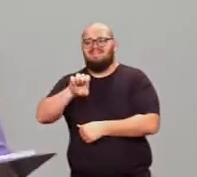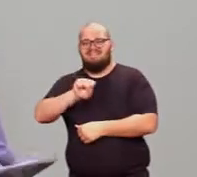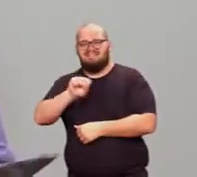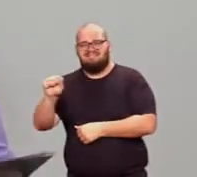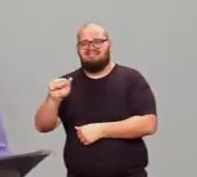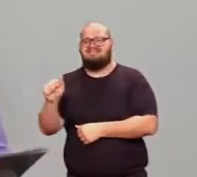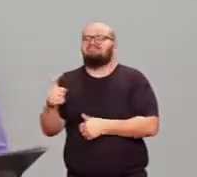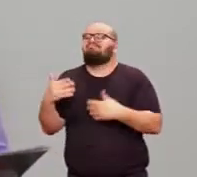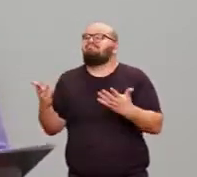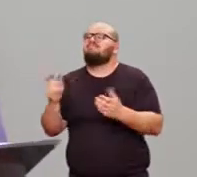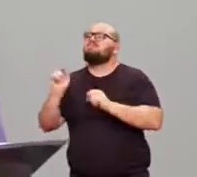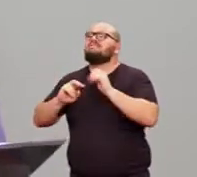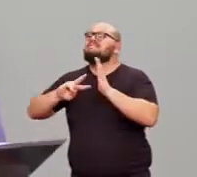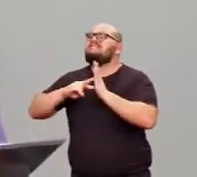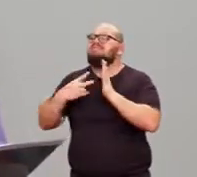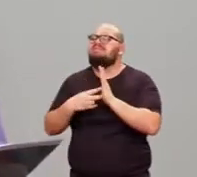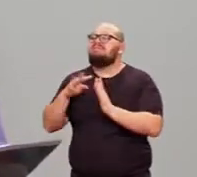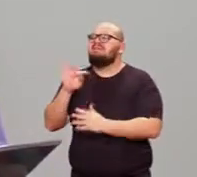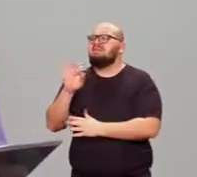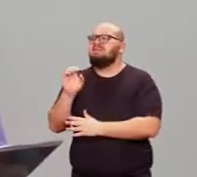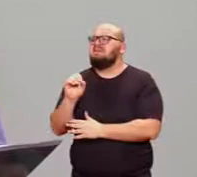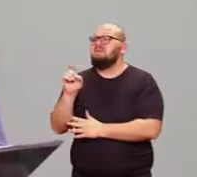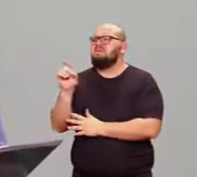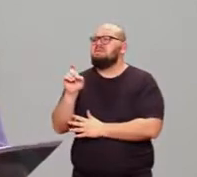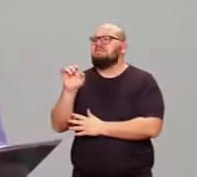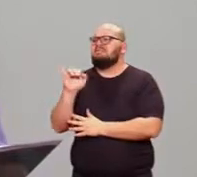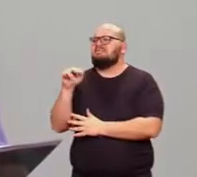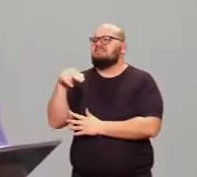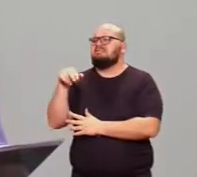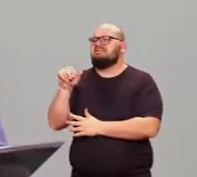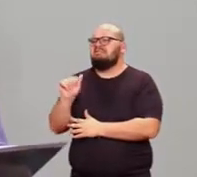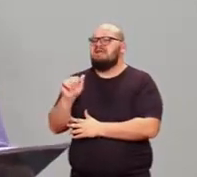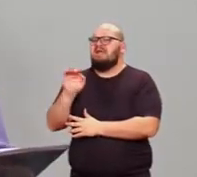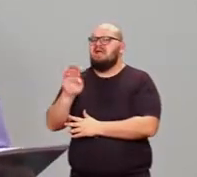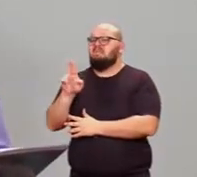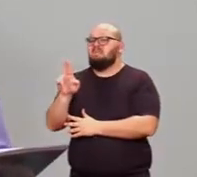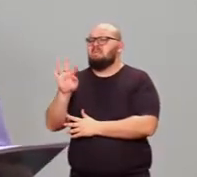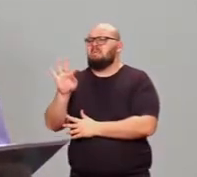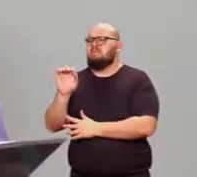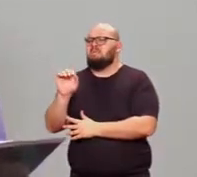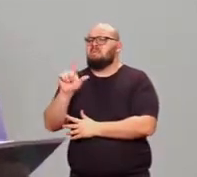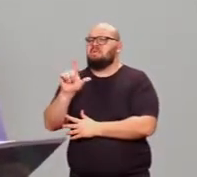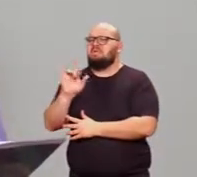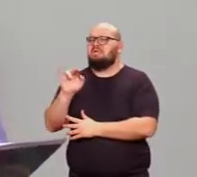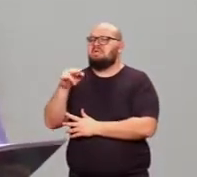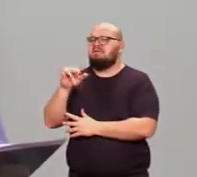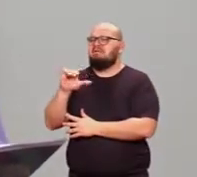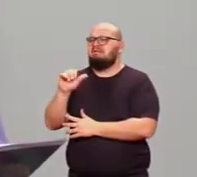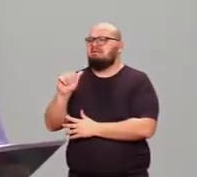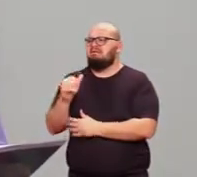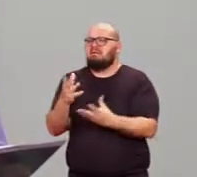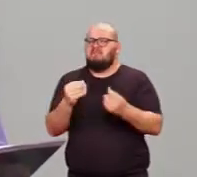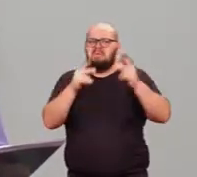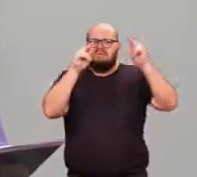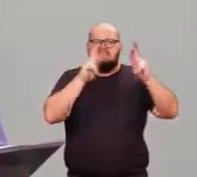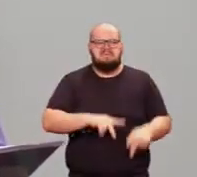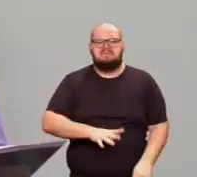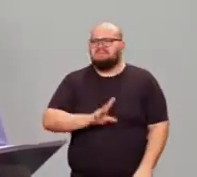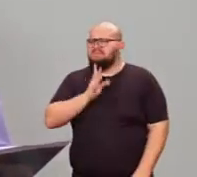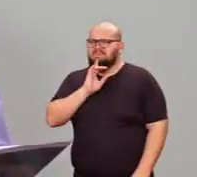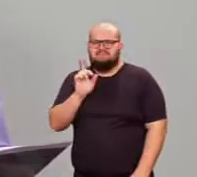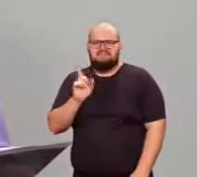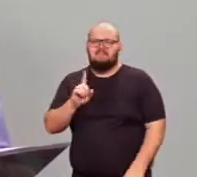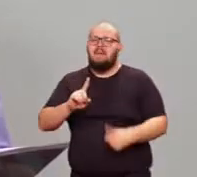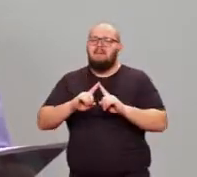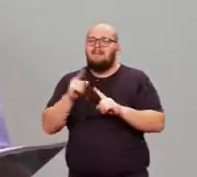professora Vanessa. Afinal de contas, o que é toxina botulínica? Esse palavrão tão desconhecido para a